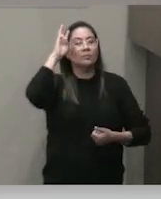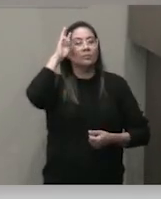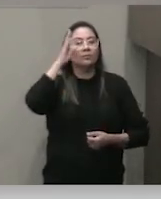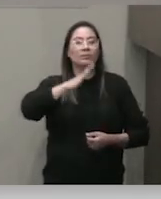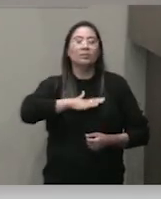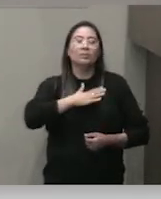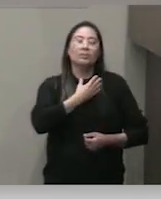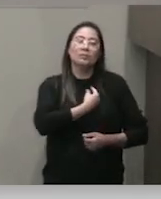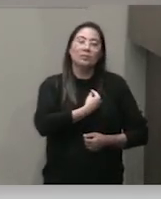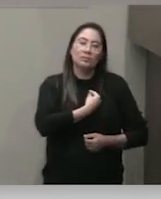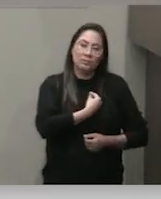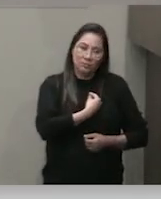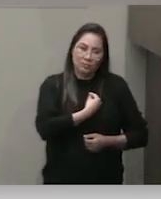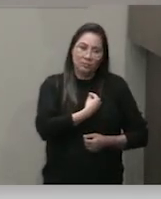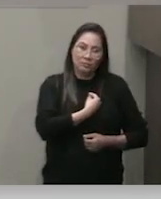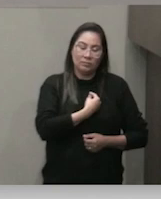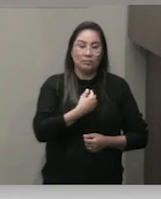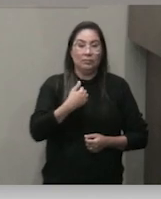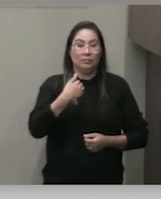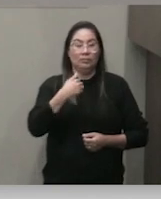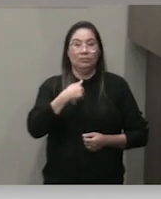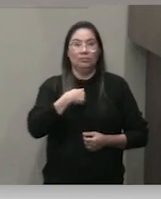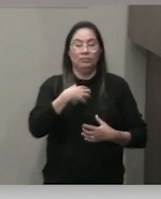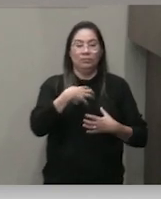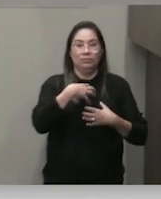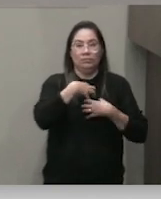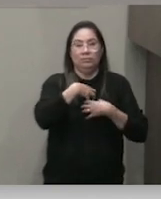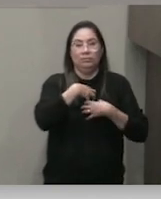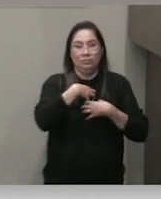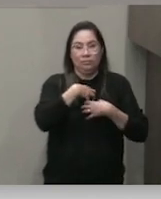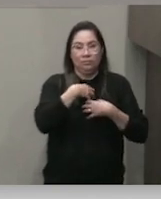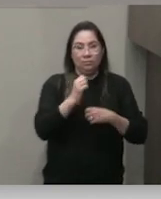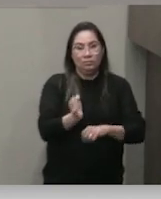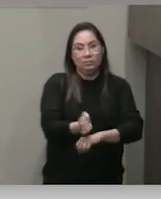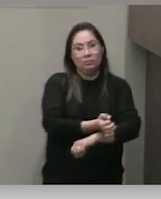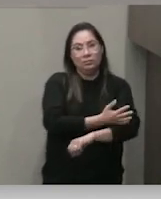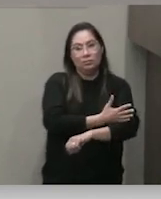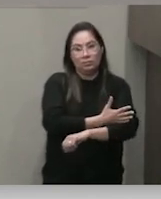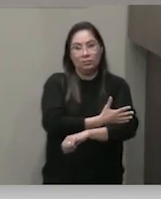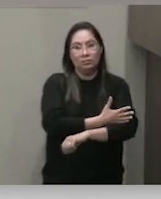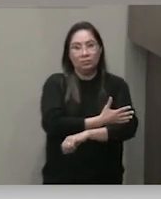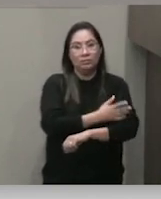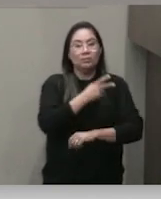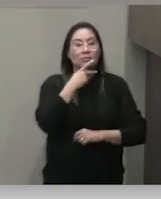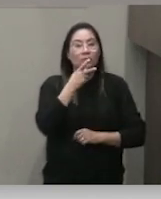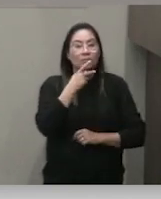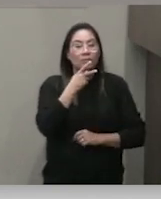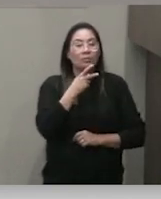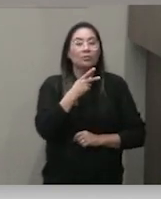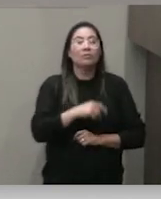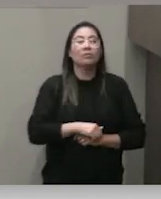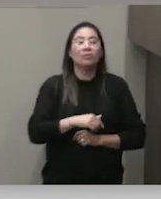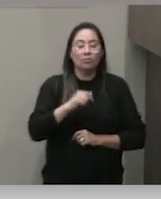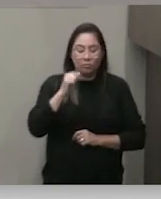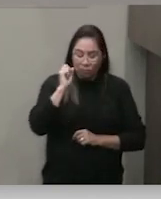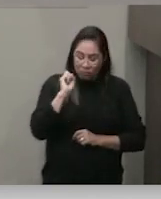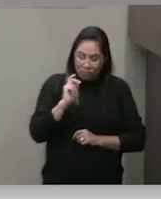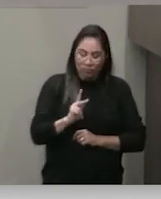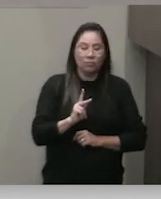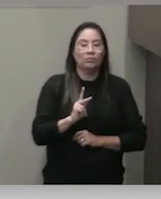minha vida. E aquilo me deu um baque e me emocionou. E eu disse: está cumprindo a